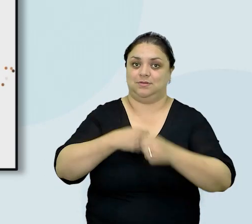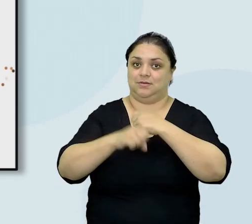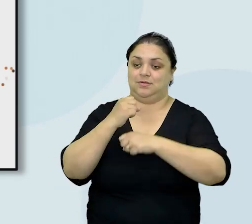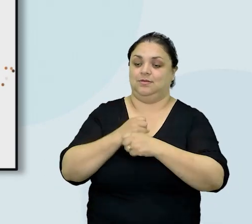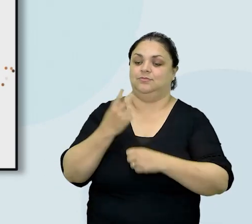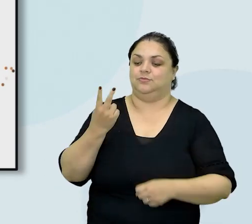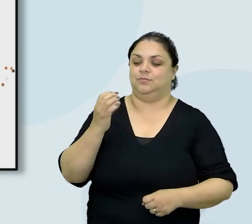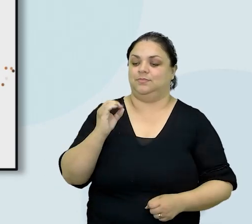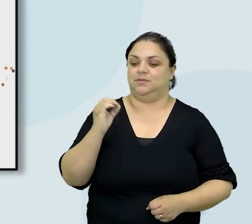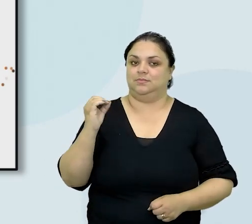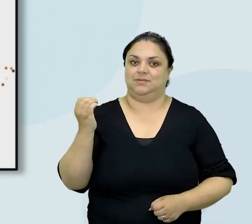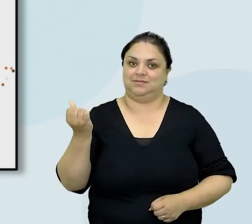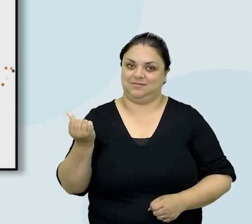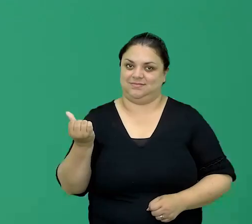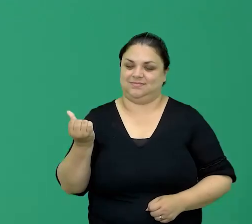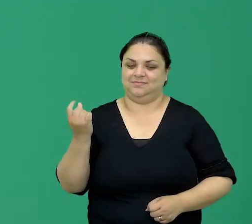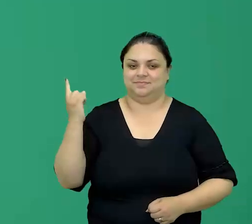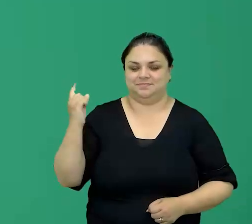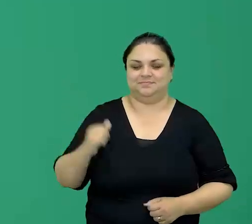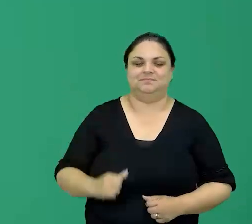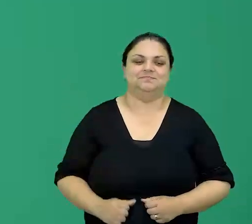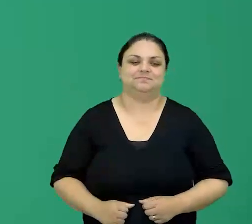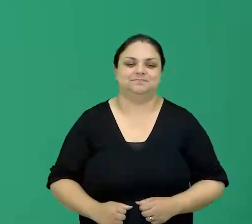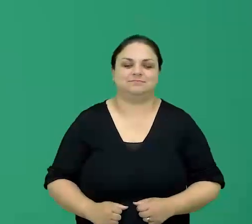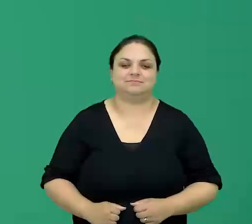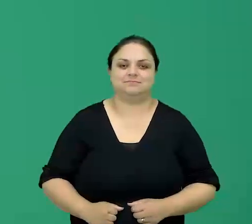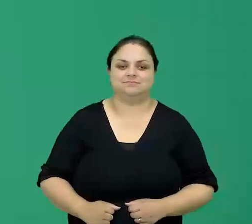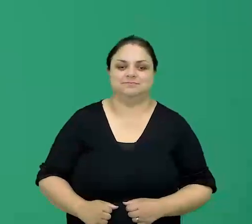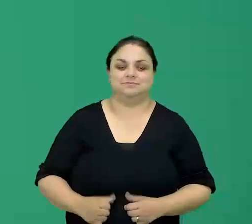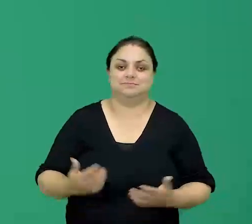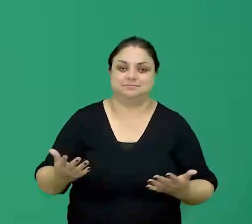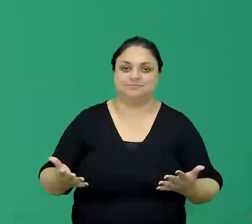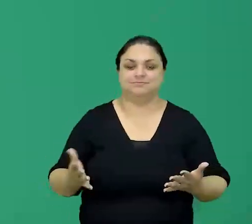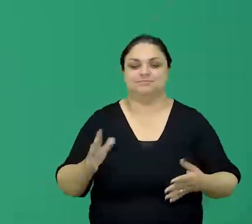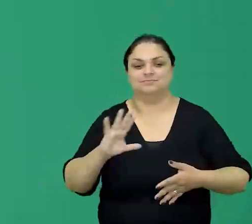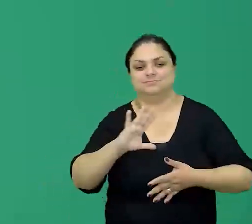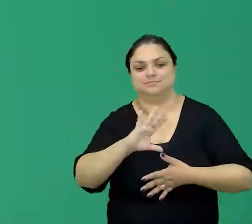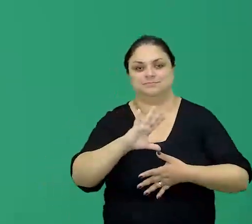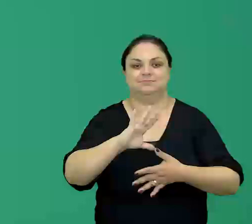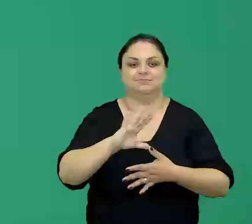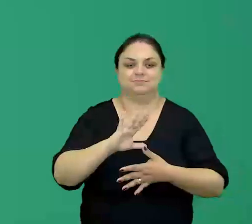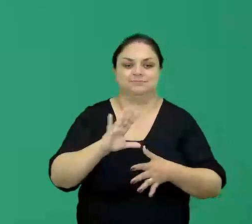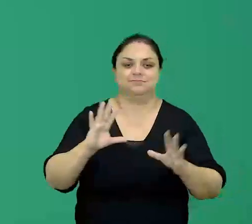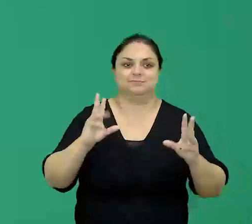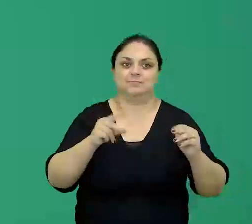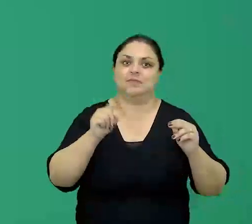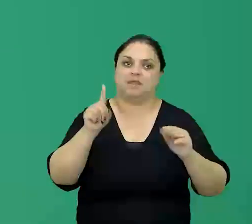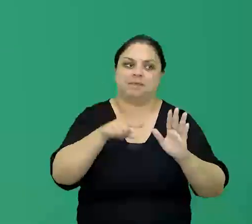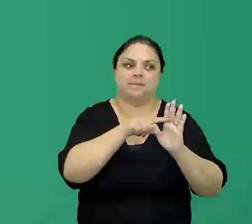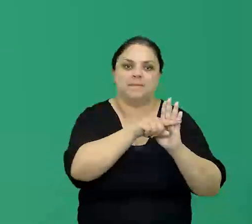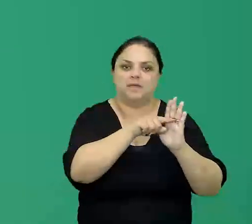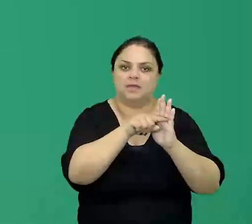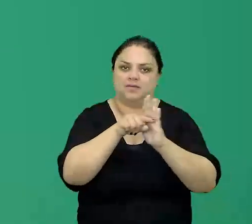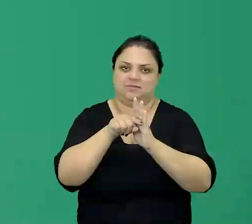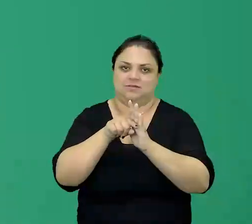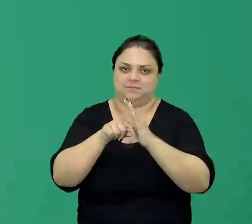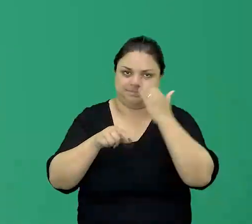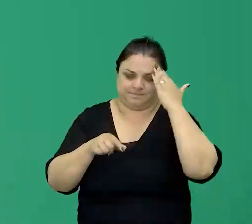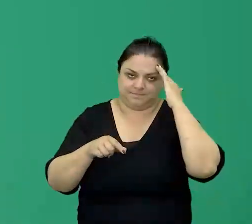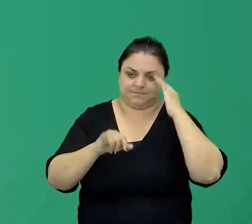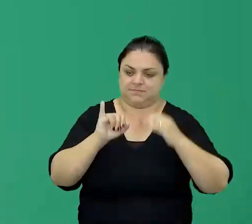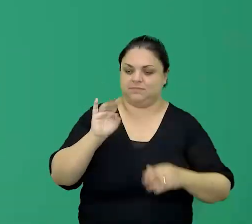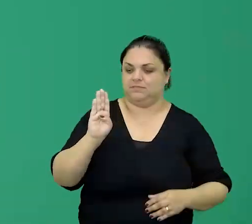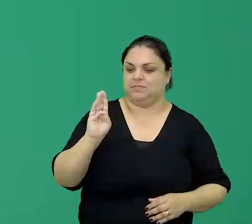mapas populacionais que eu mostrei para vocês, eles são feitos, né, através de pesquisas. Então, por